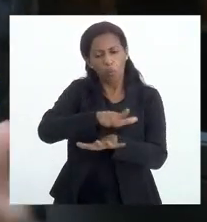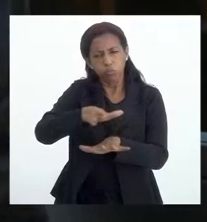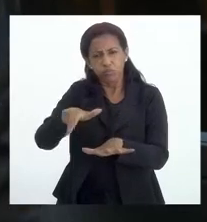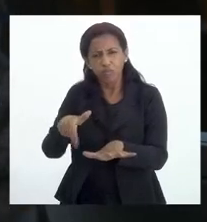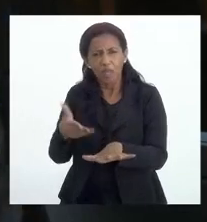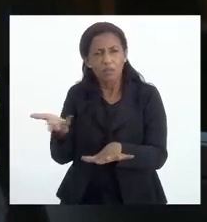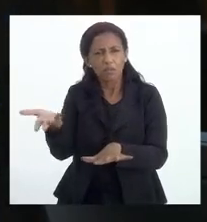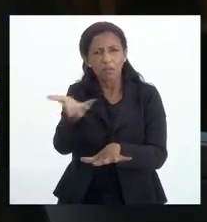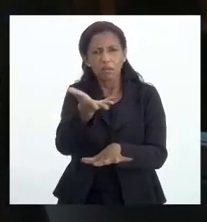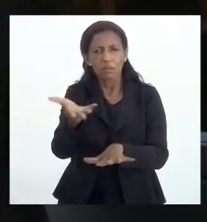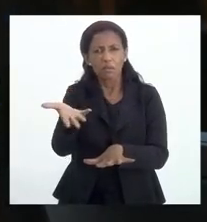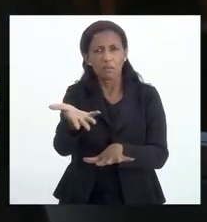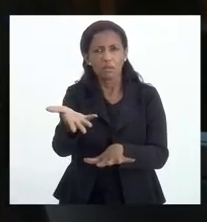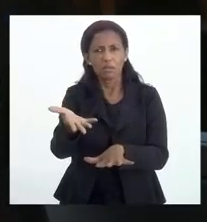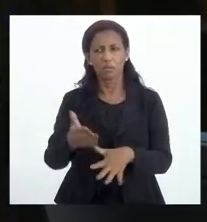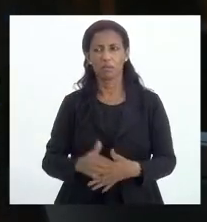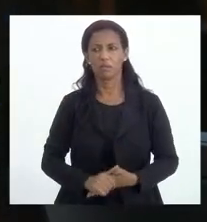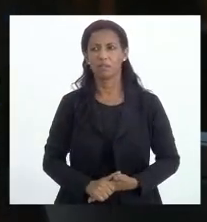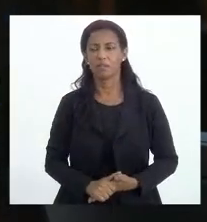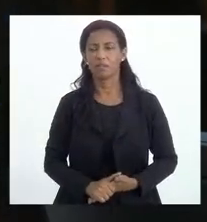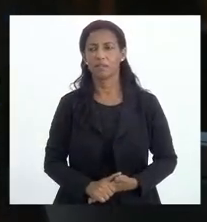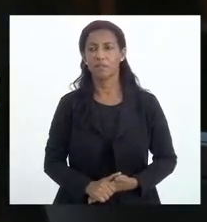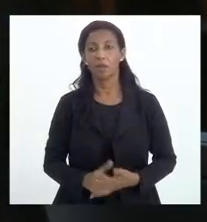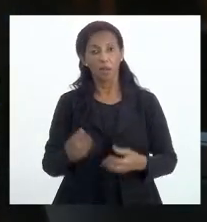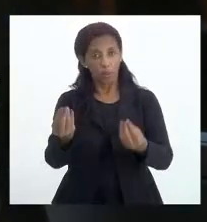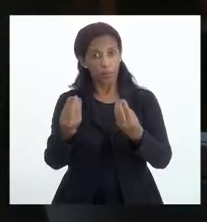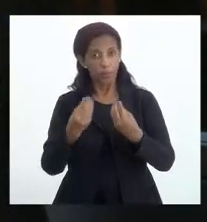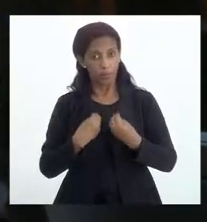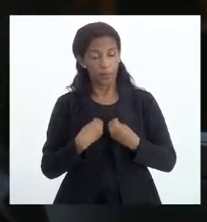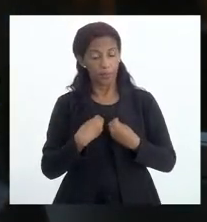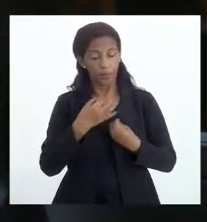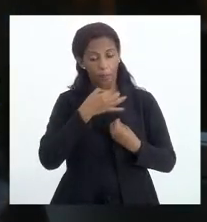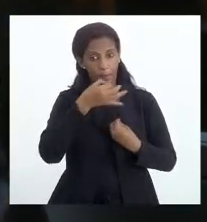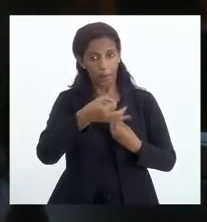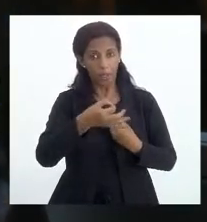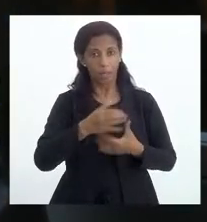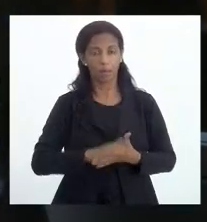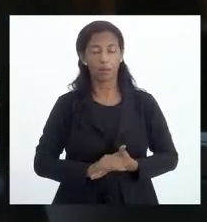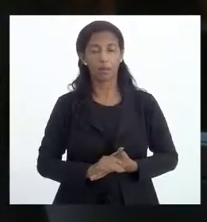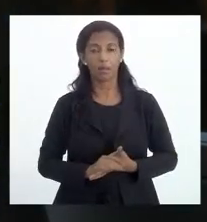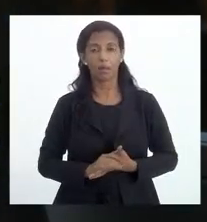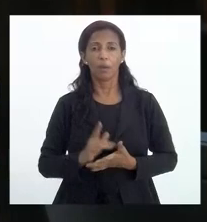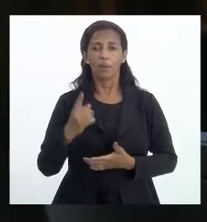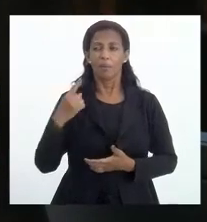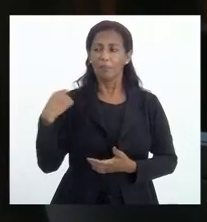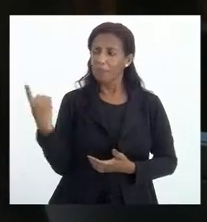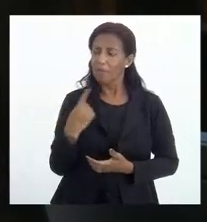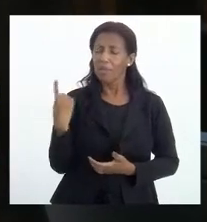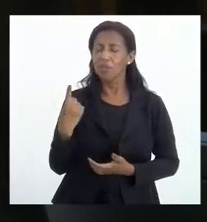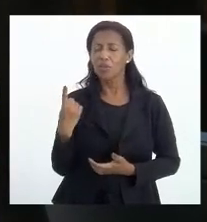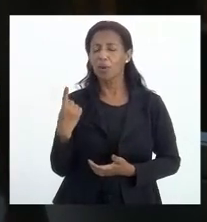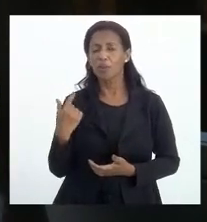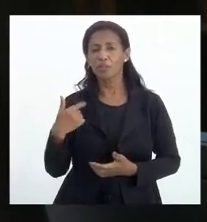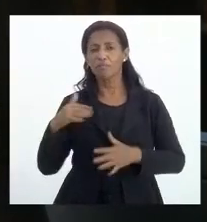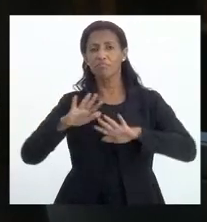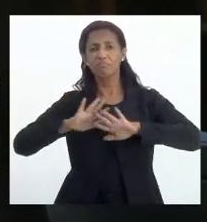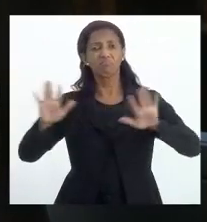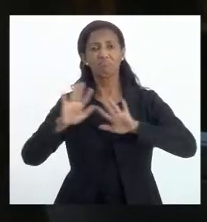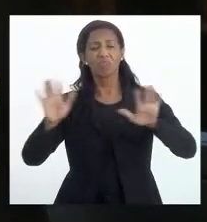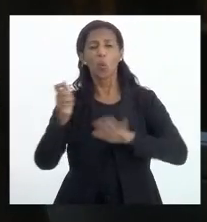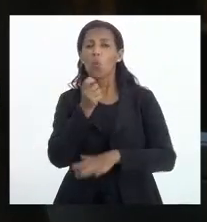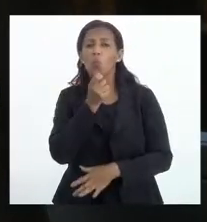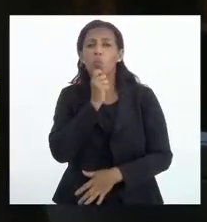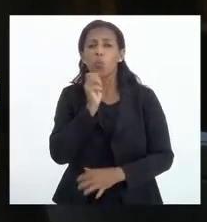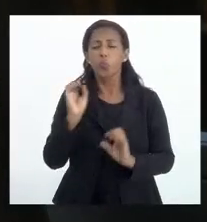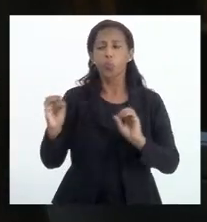senhores nos sugeriram. Mas o que nós fizemos? Nós ainda não